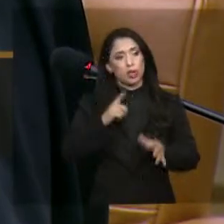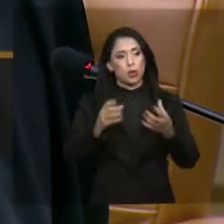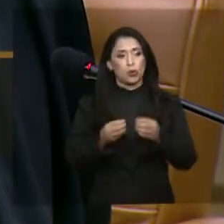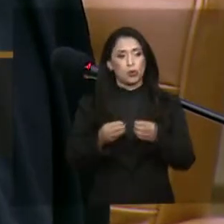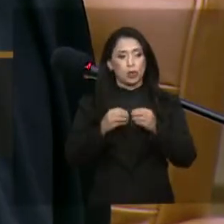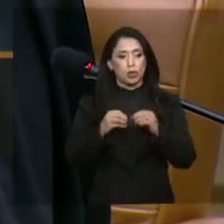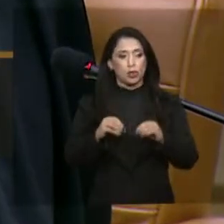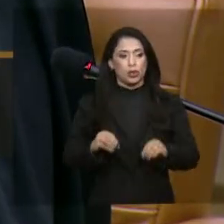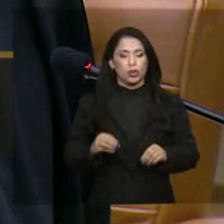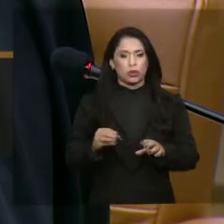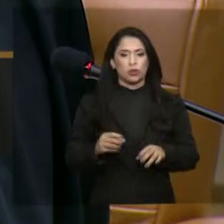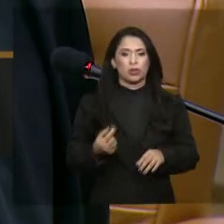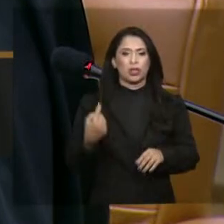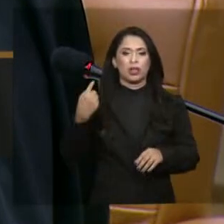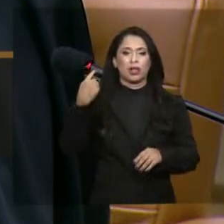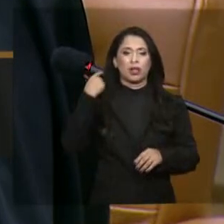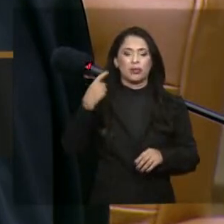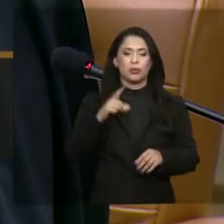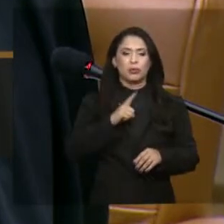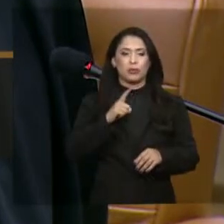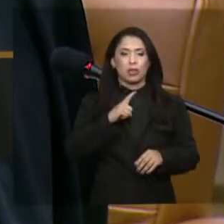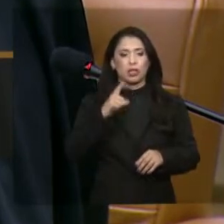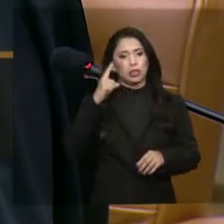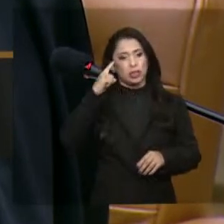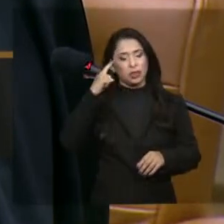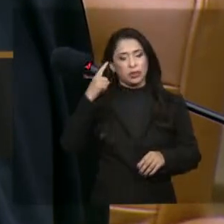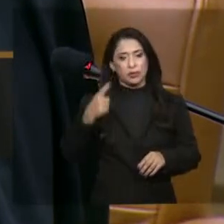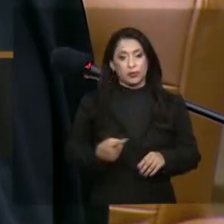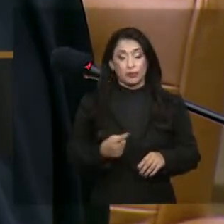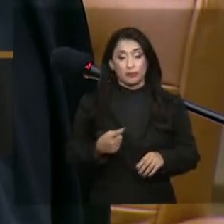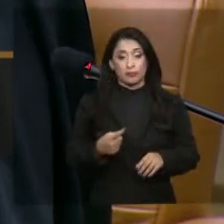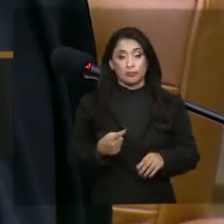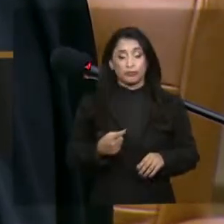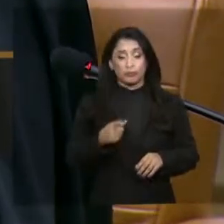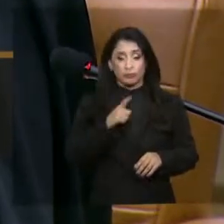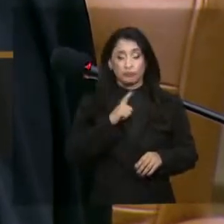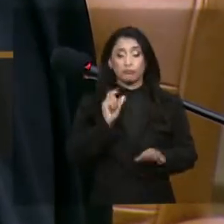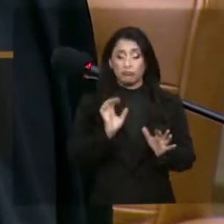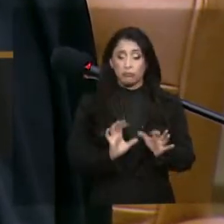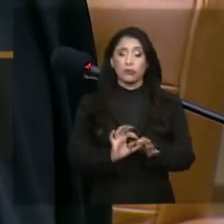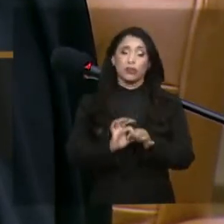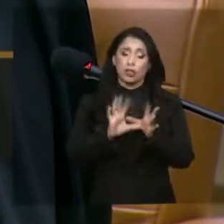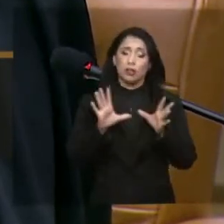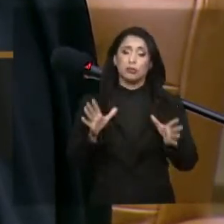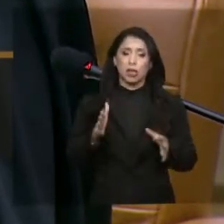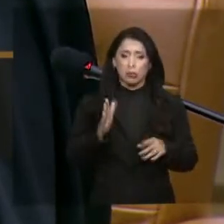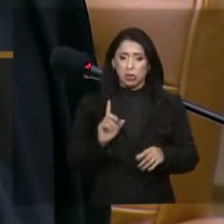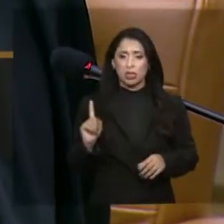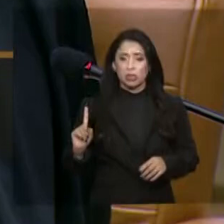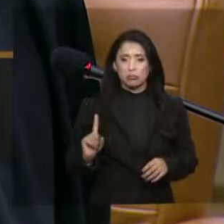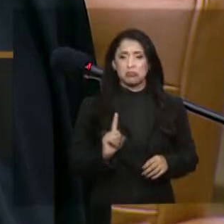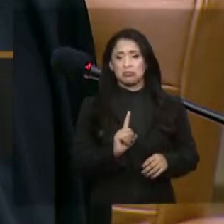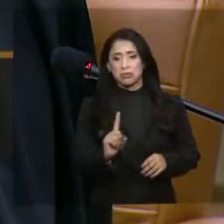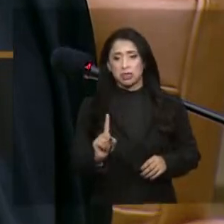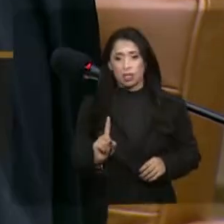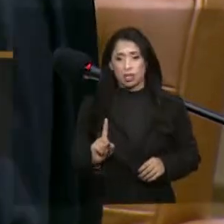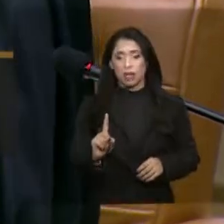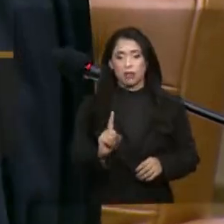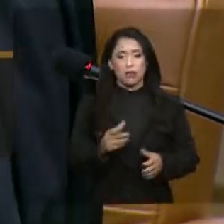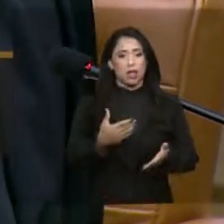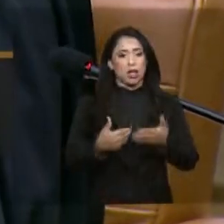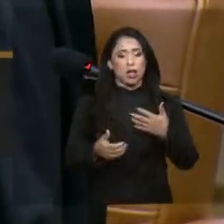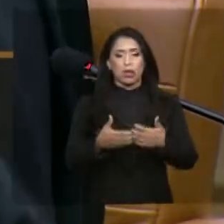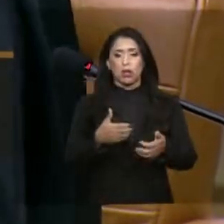prejudicado, que de há muito é prestigiado pelos ordenamentos mais vetustos e que lhe permitem intervir em qualquer grau de